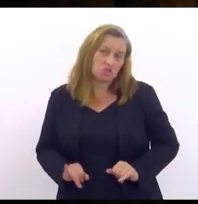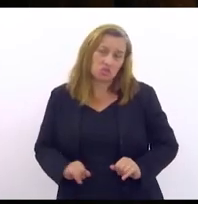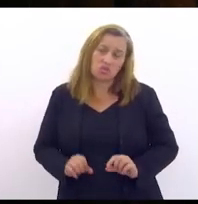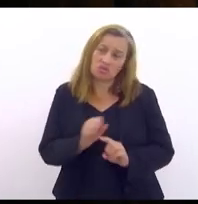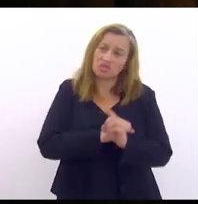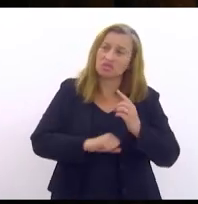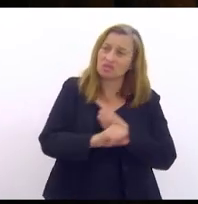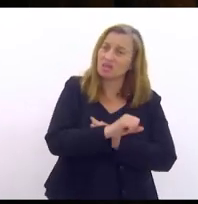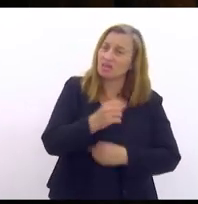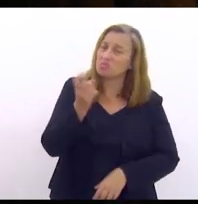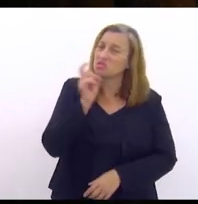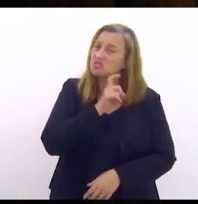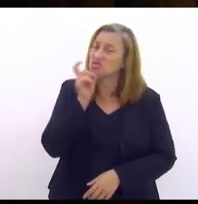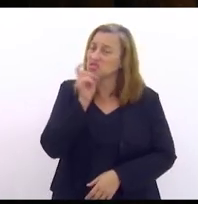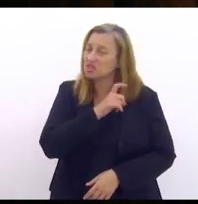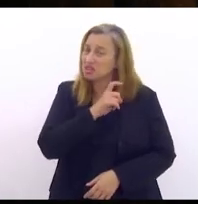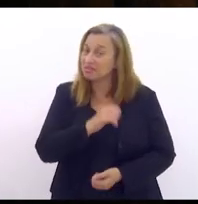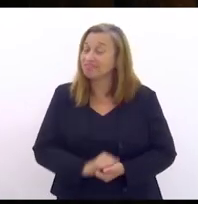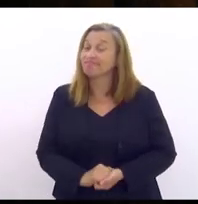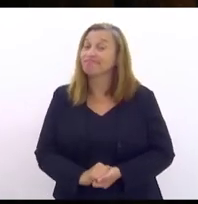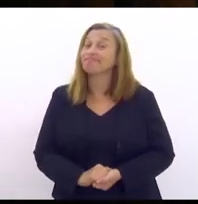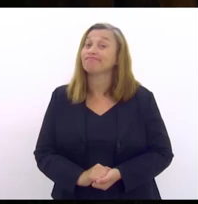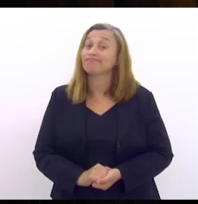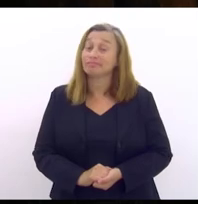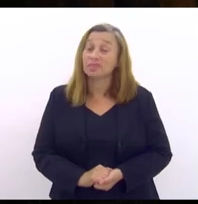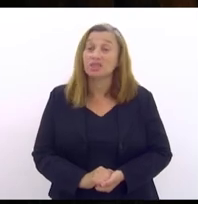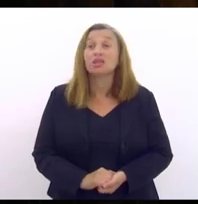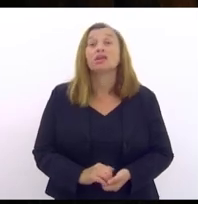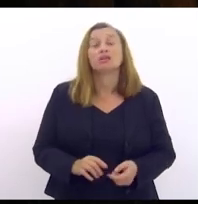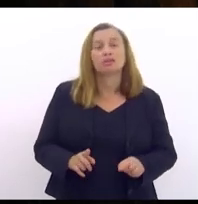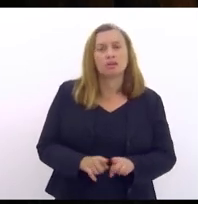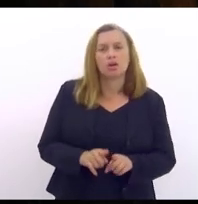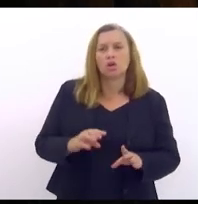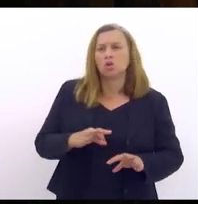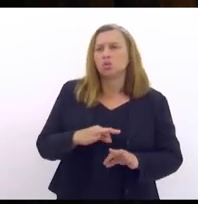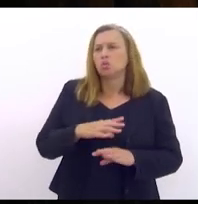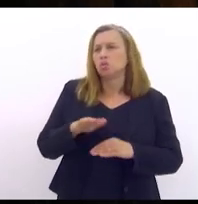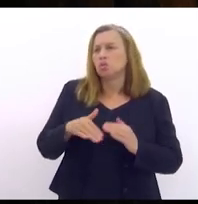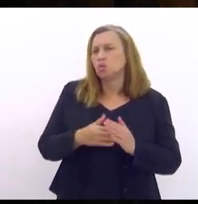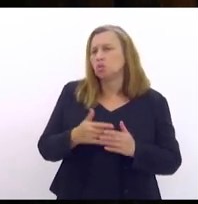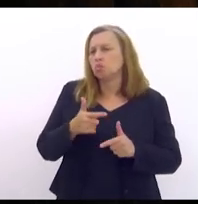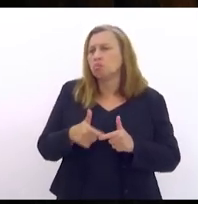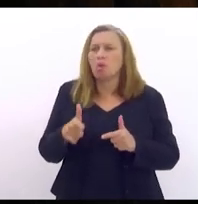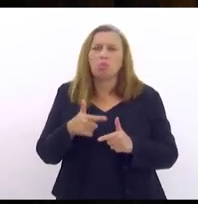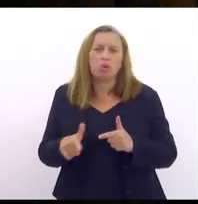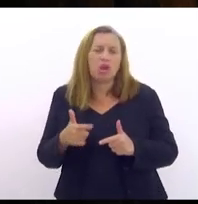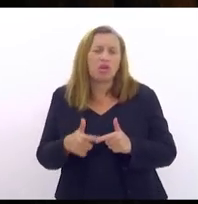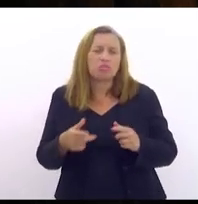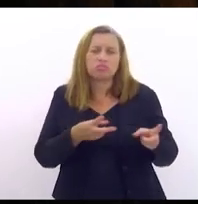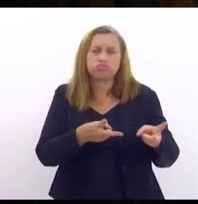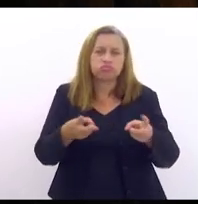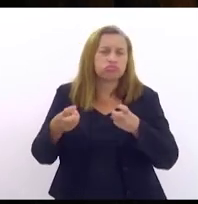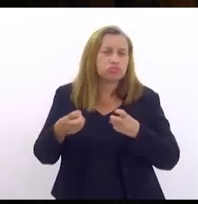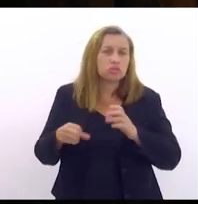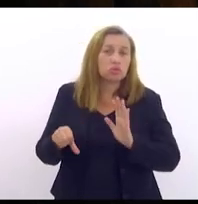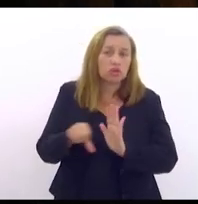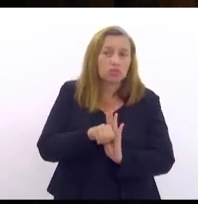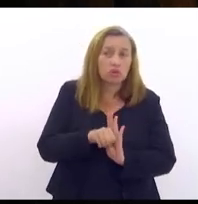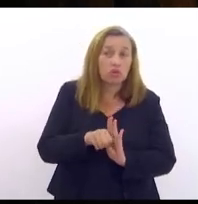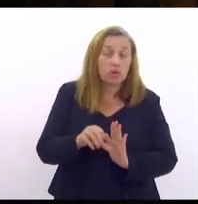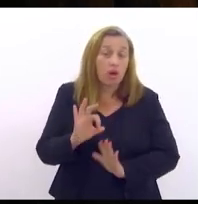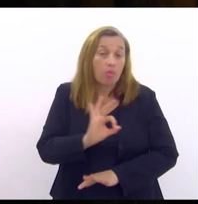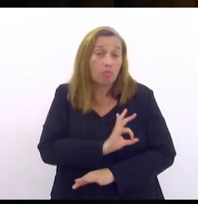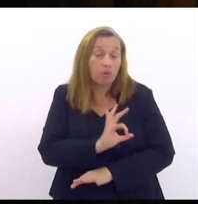uma falácia. Além disso, há todo um problema na persecução criminal, onde a